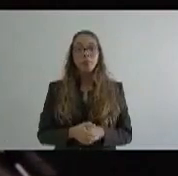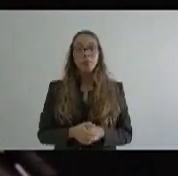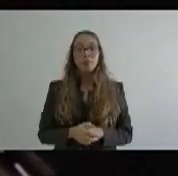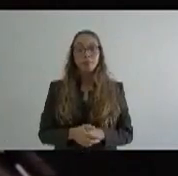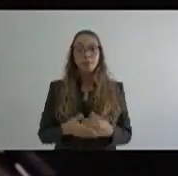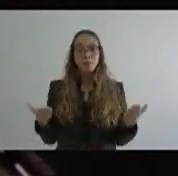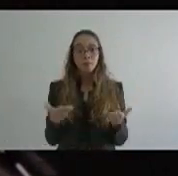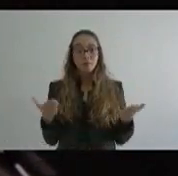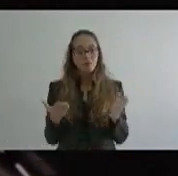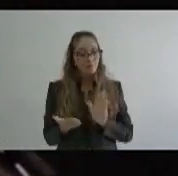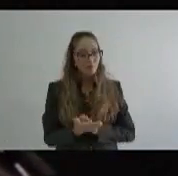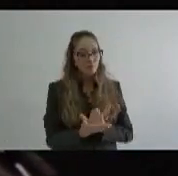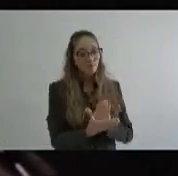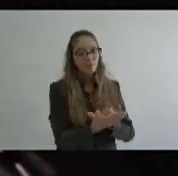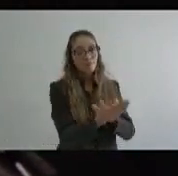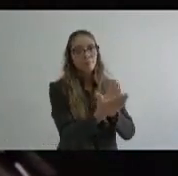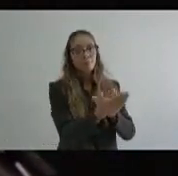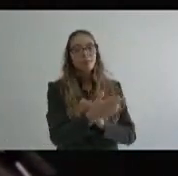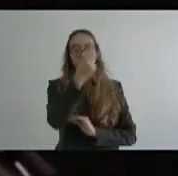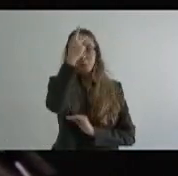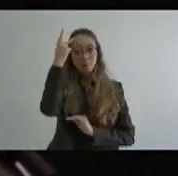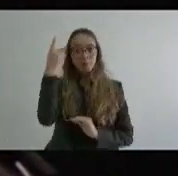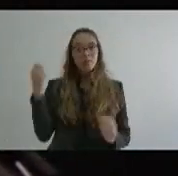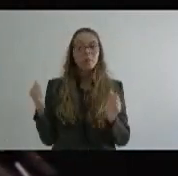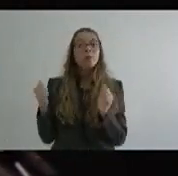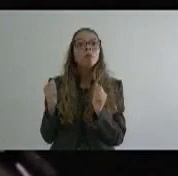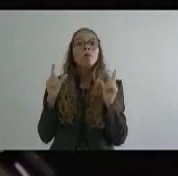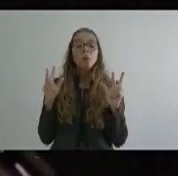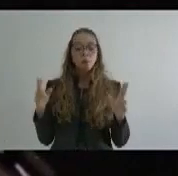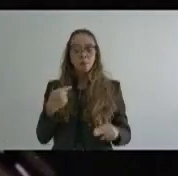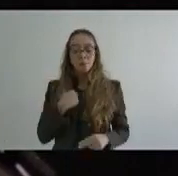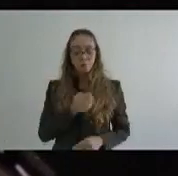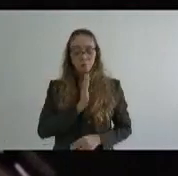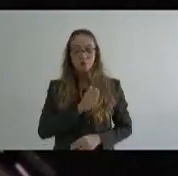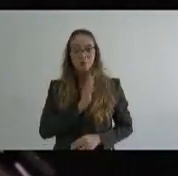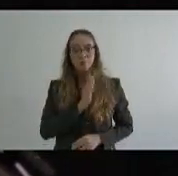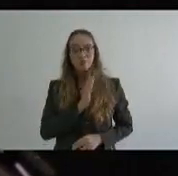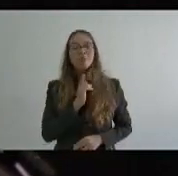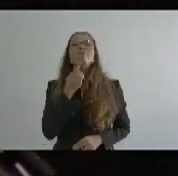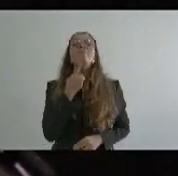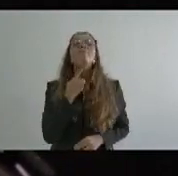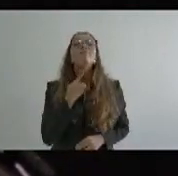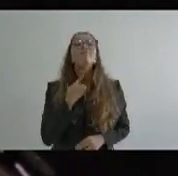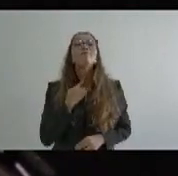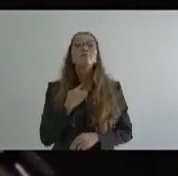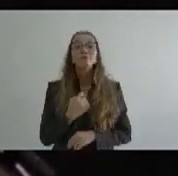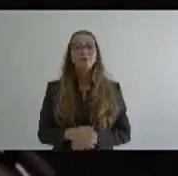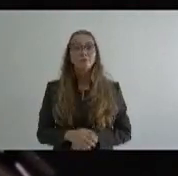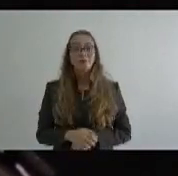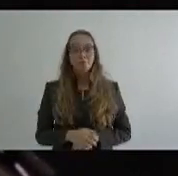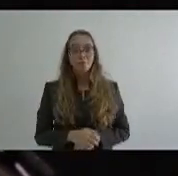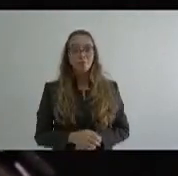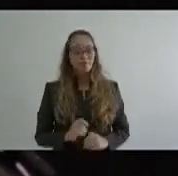quero saudar aqui aqueles que, como eu, têm no coração a necessidade sincera,